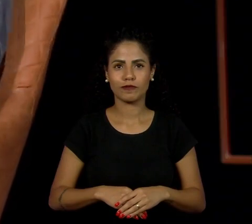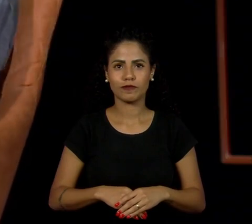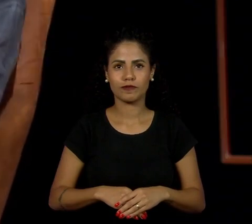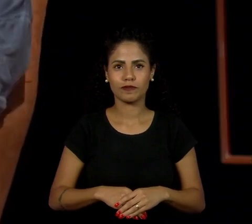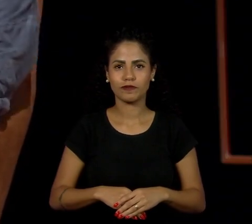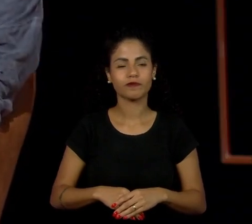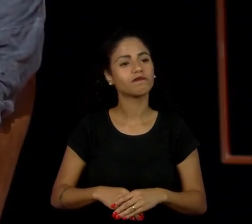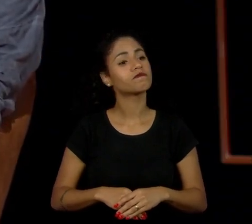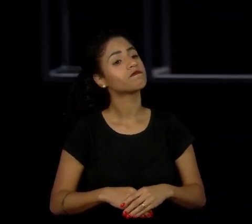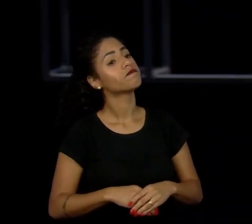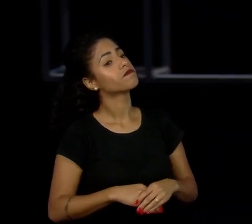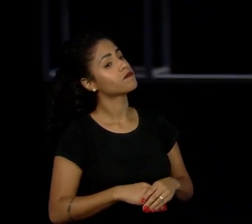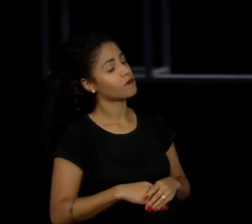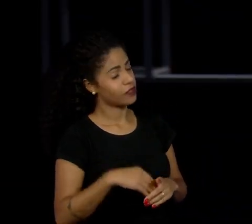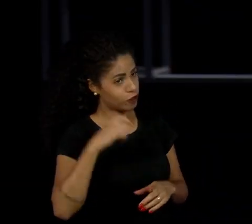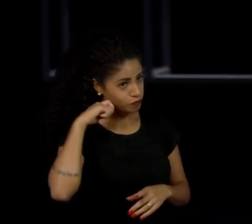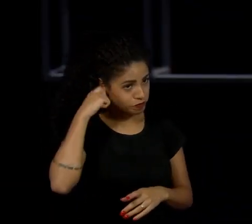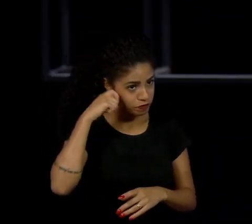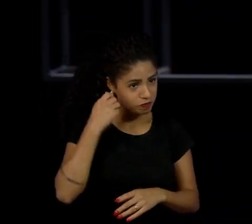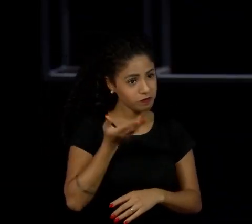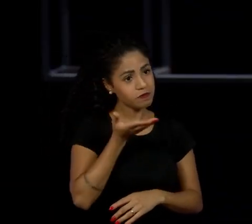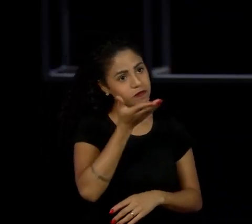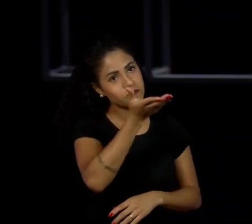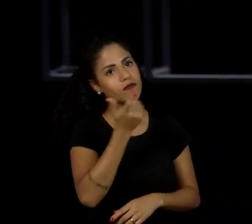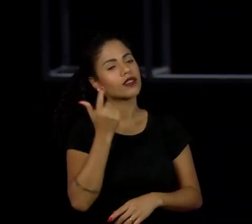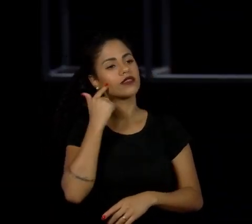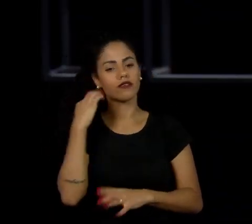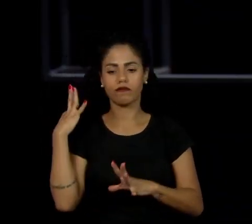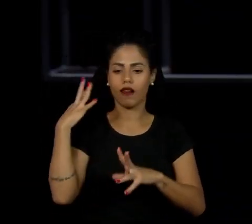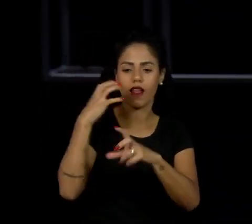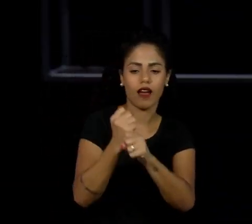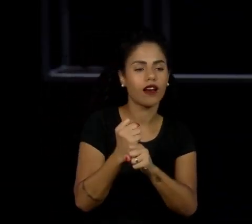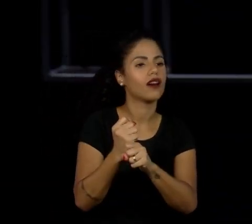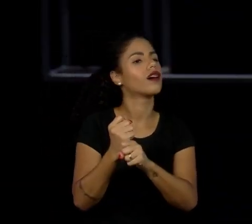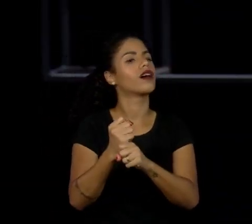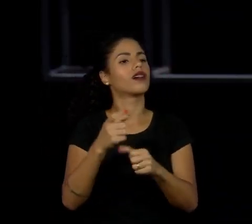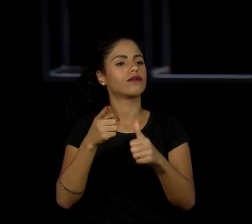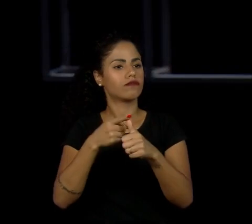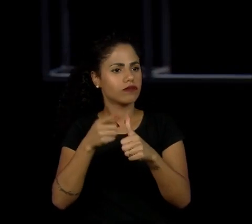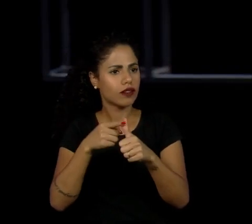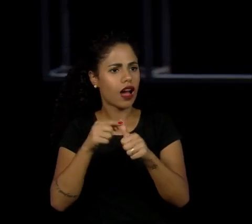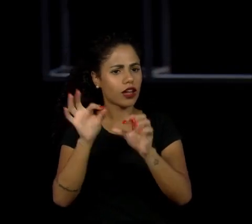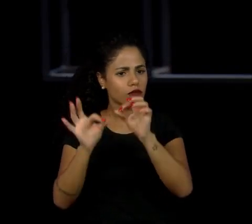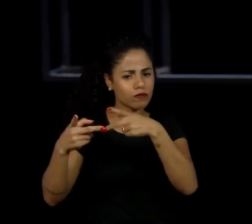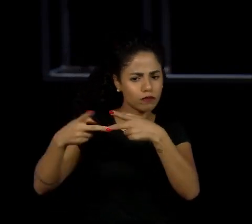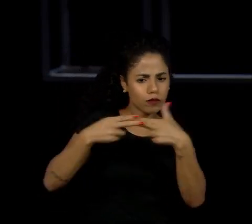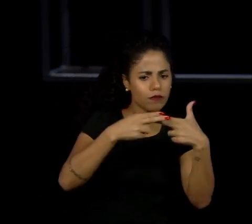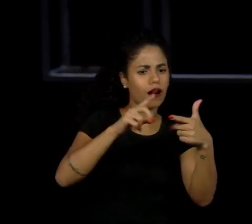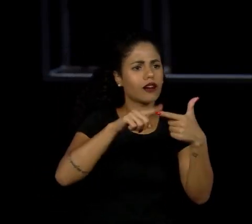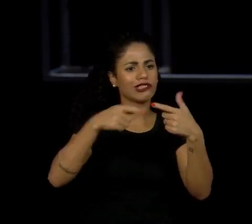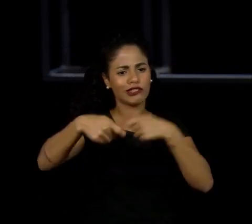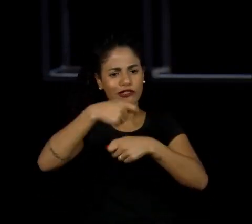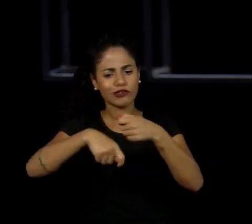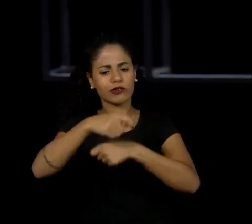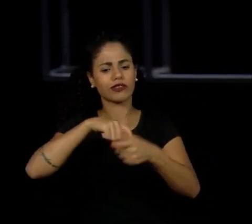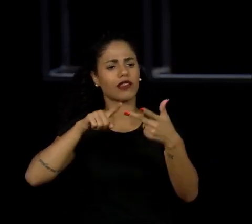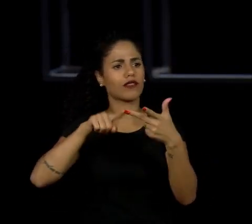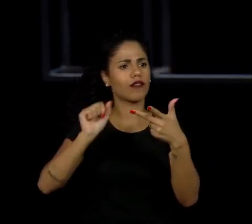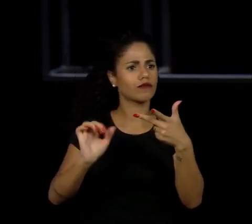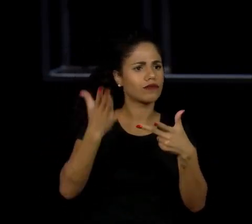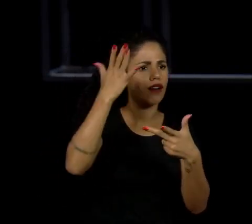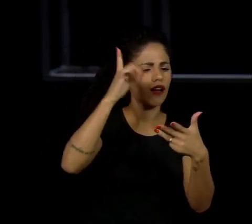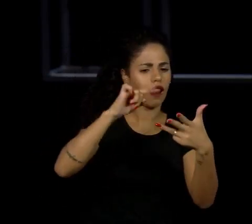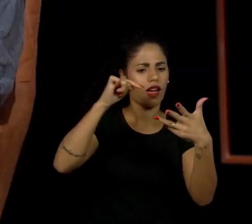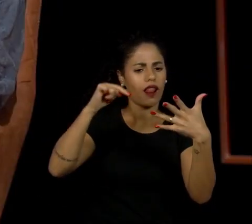Quer dizer que a atriz Bárbara Bruno passou a acumular também várias funções, né? Como programadora, administradora, agitadora e vários